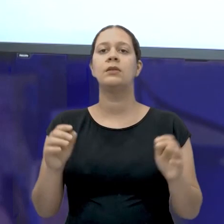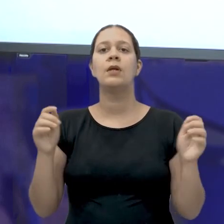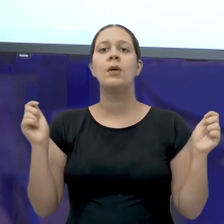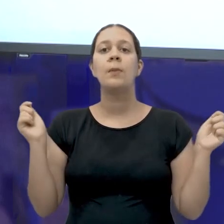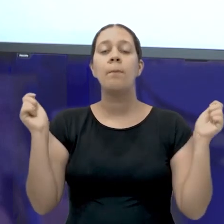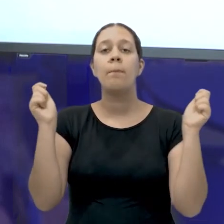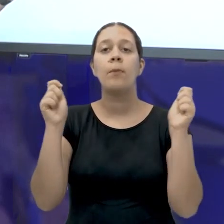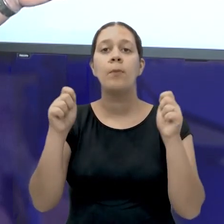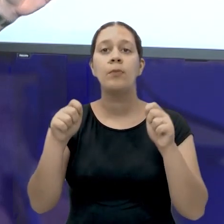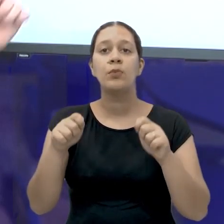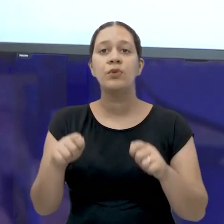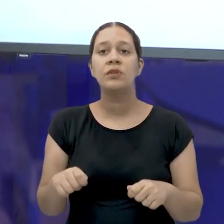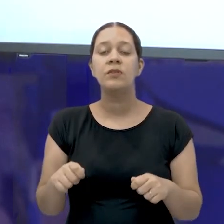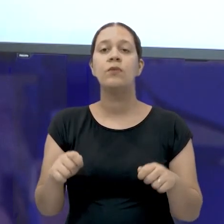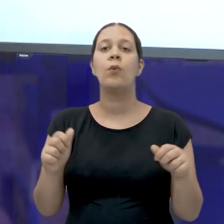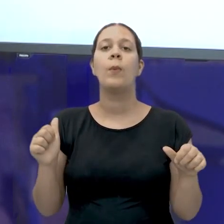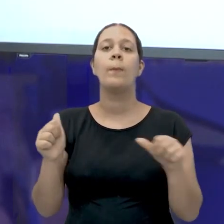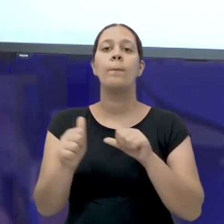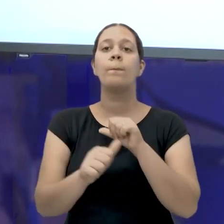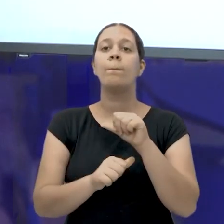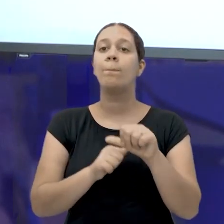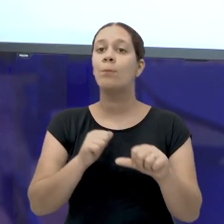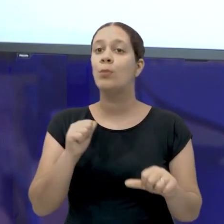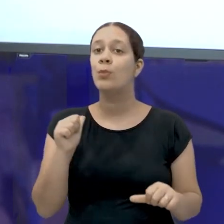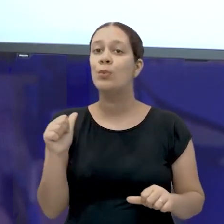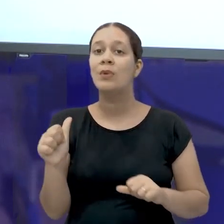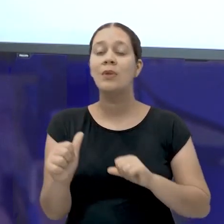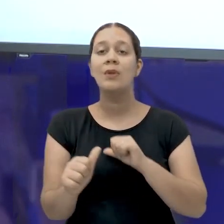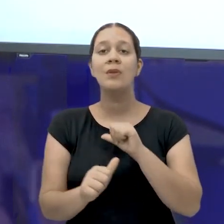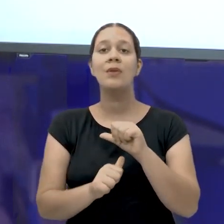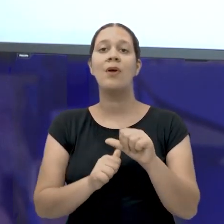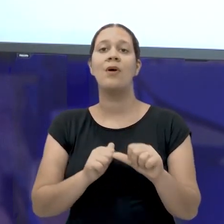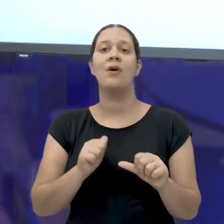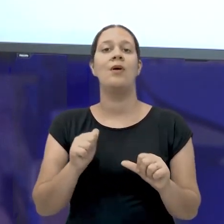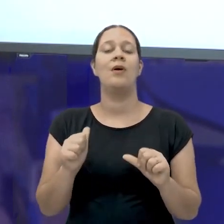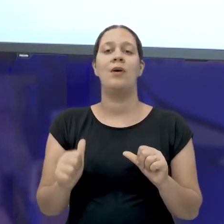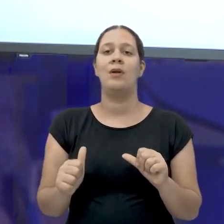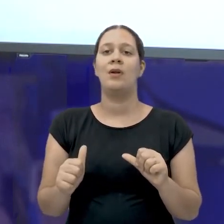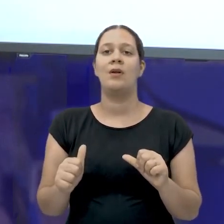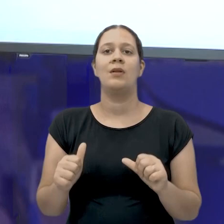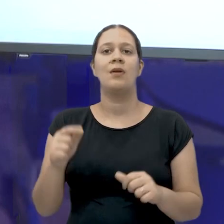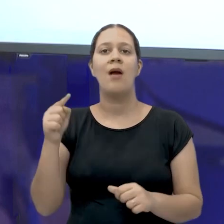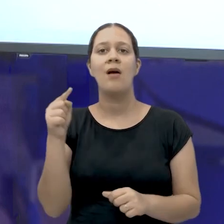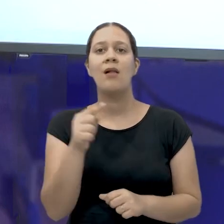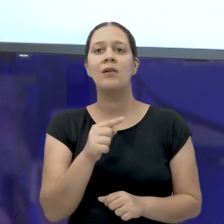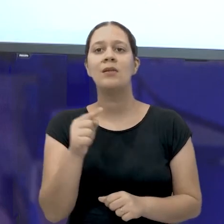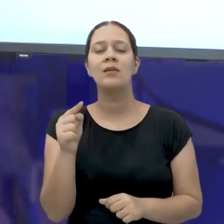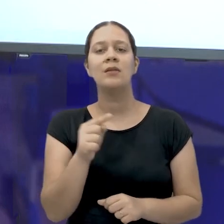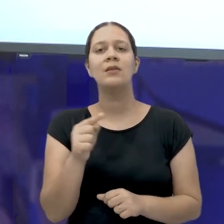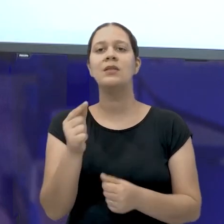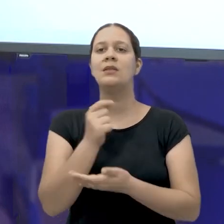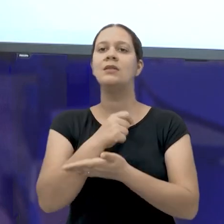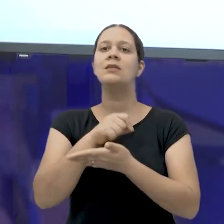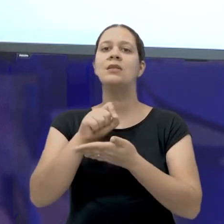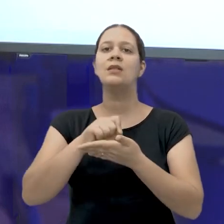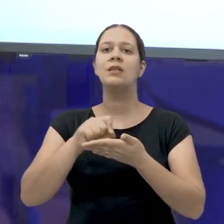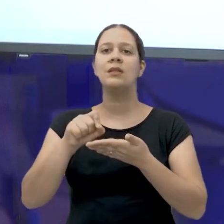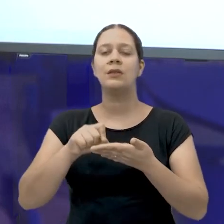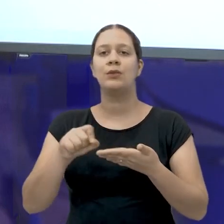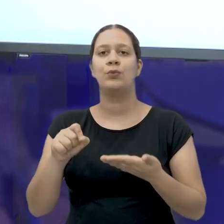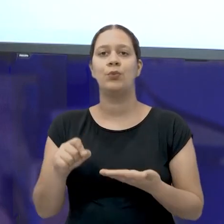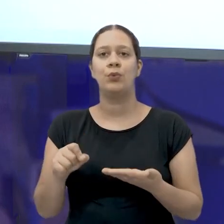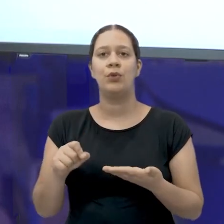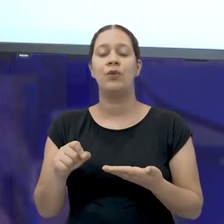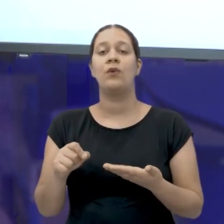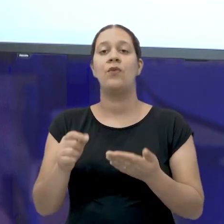de alterar, seja capaz de mudar o que ali está escrito. Ou